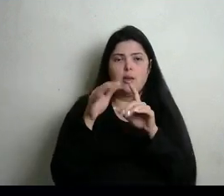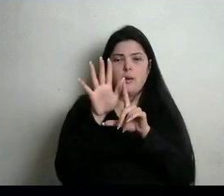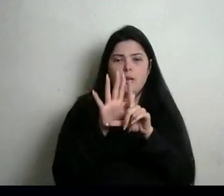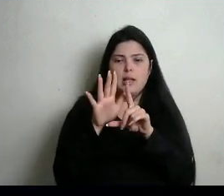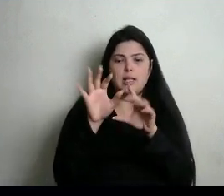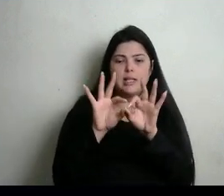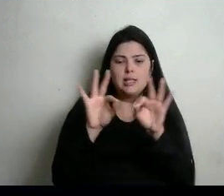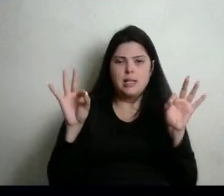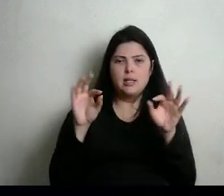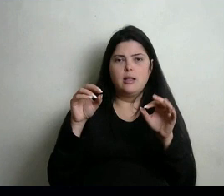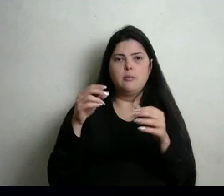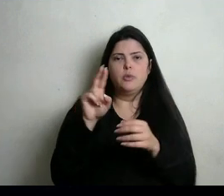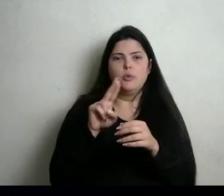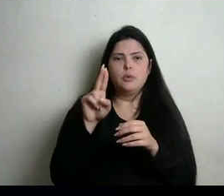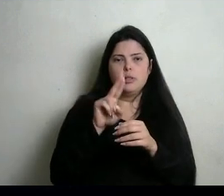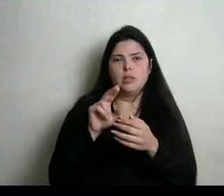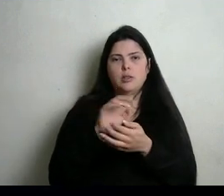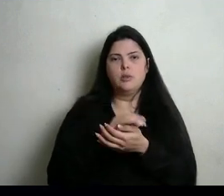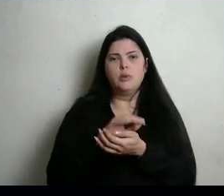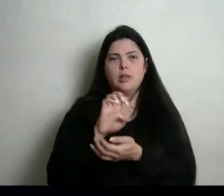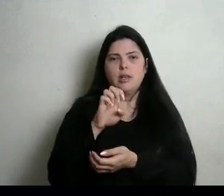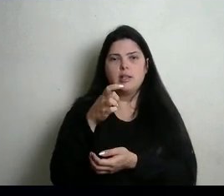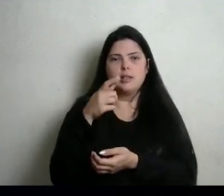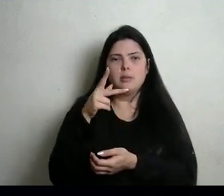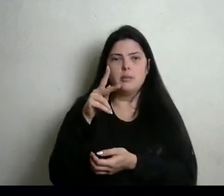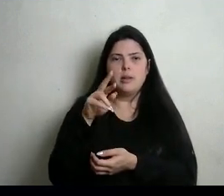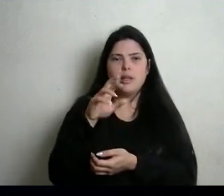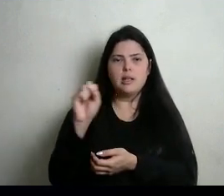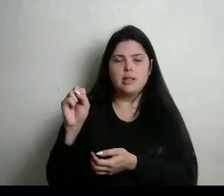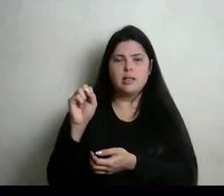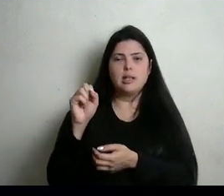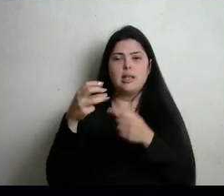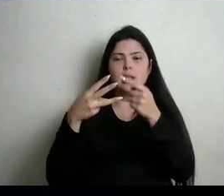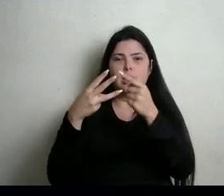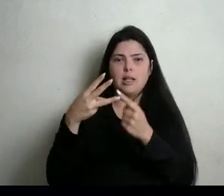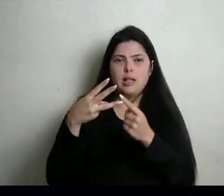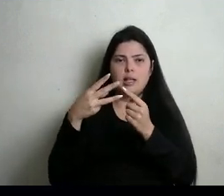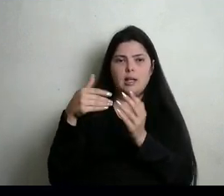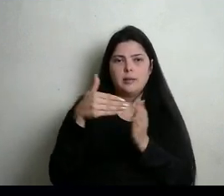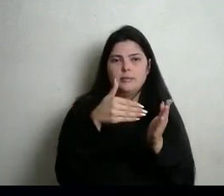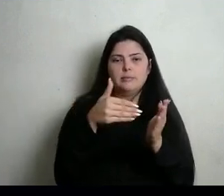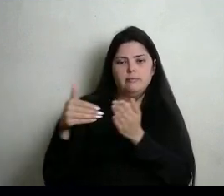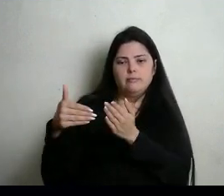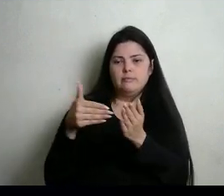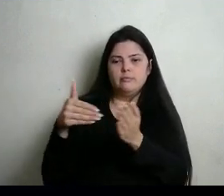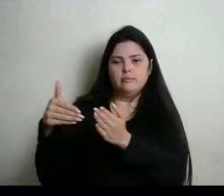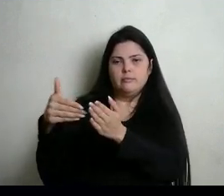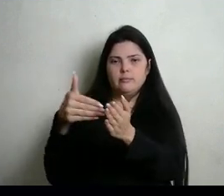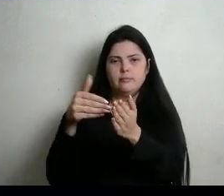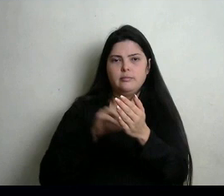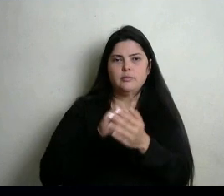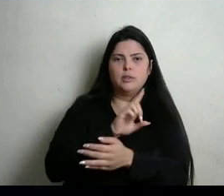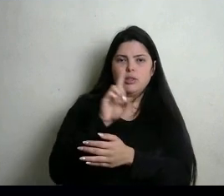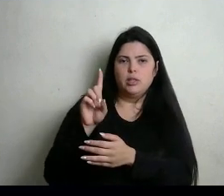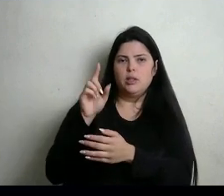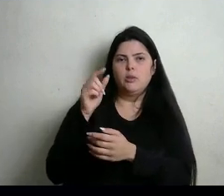utilizando o Express, onde essa API disponibiliza 3 rotas, que está aqui na direita. Uma rota